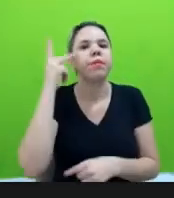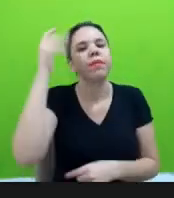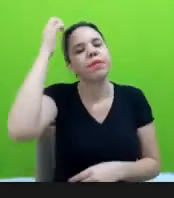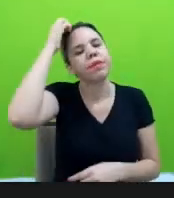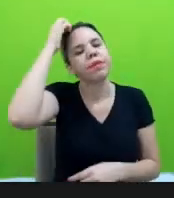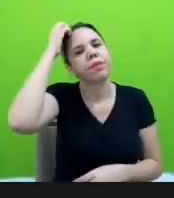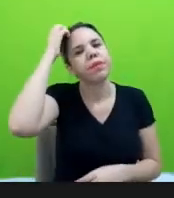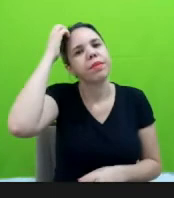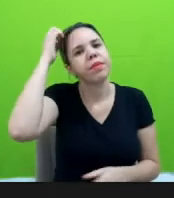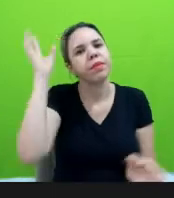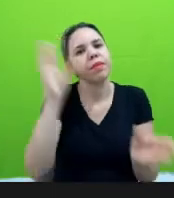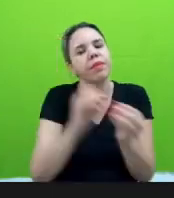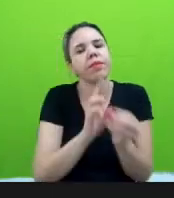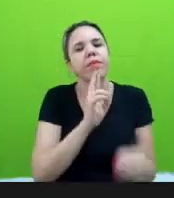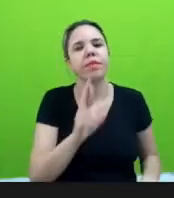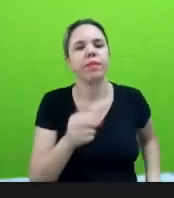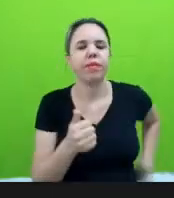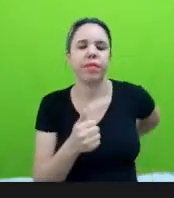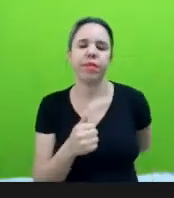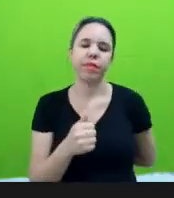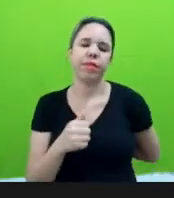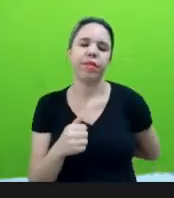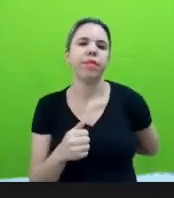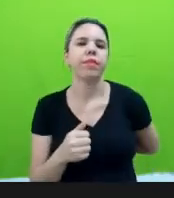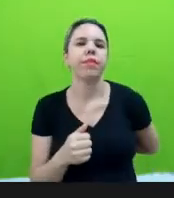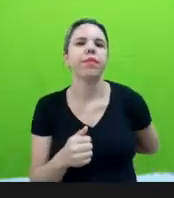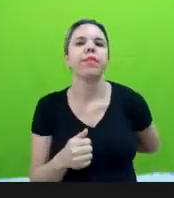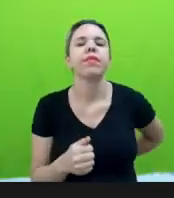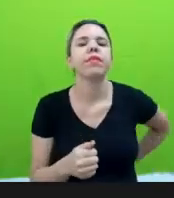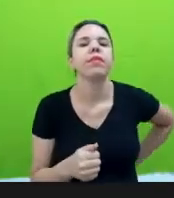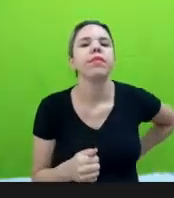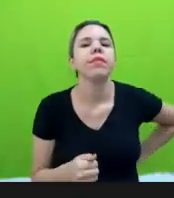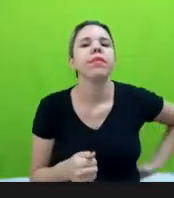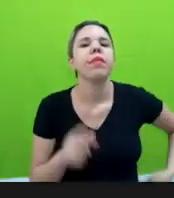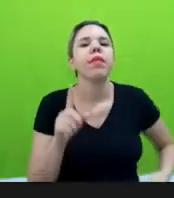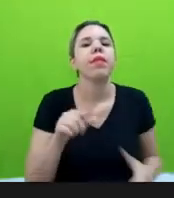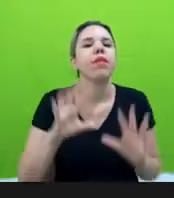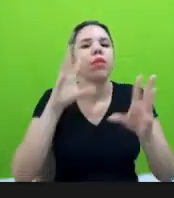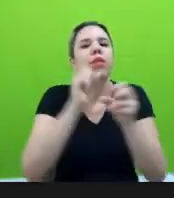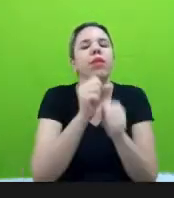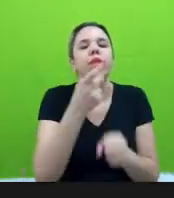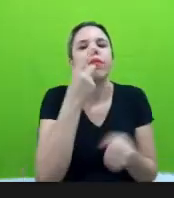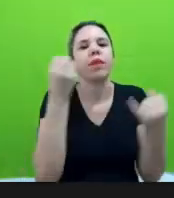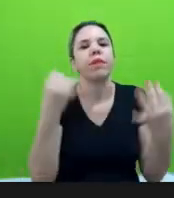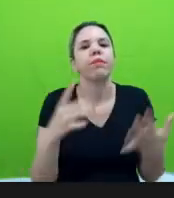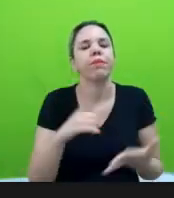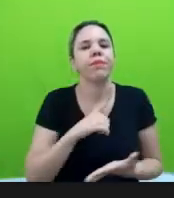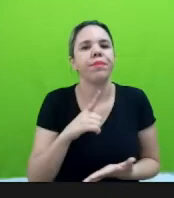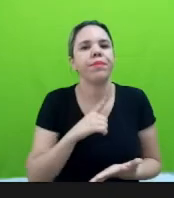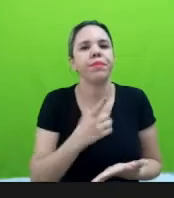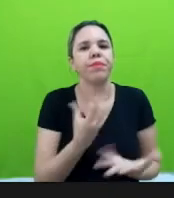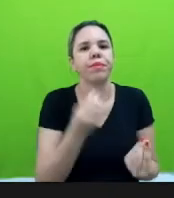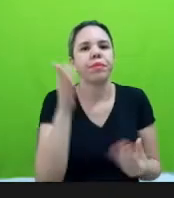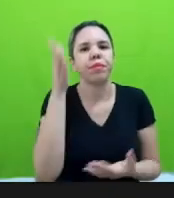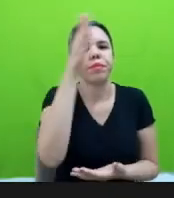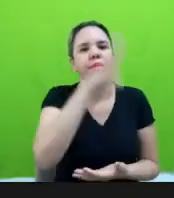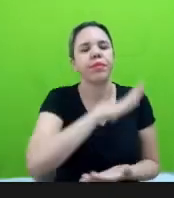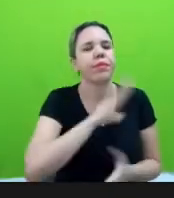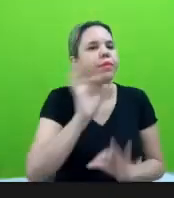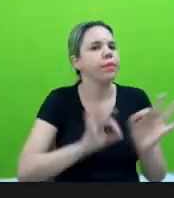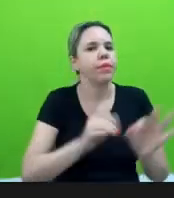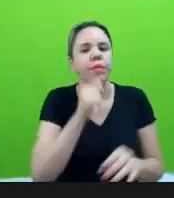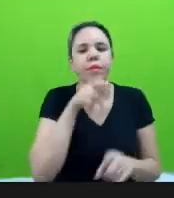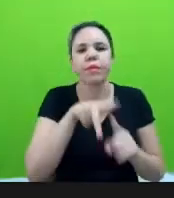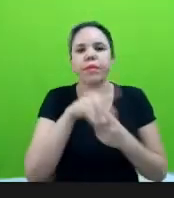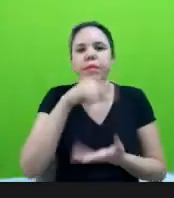fechar disso, já que eu falei muito sobre isso, o gancho do Paulo, isso tudo que eu falei, de ter muita cidade que sequer regulamentou, alguns órgãos